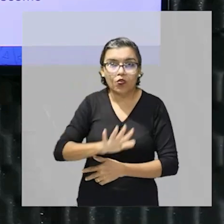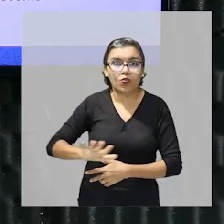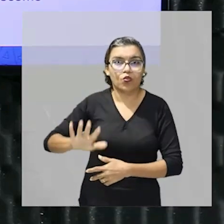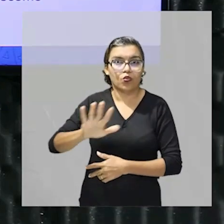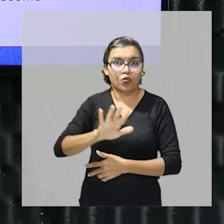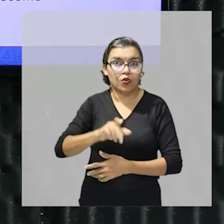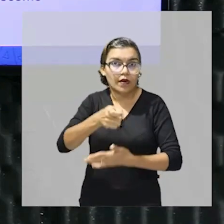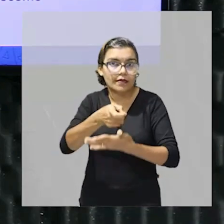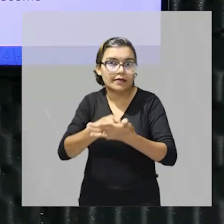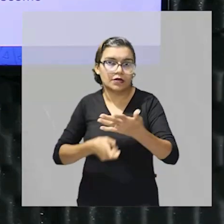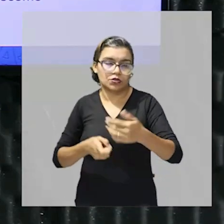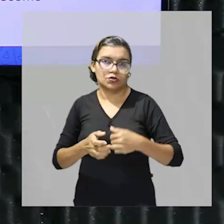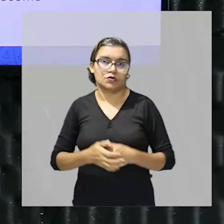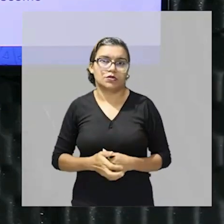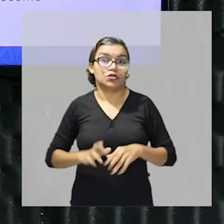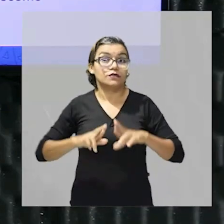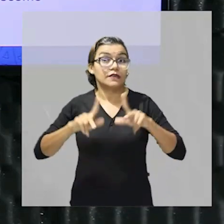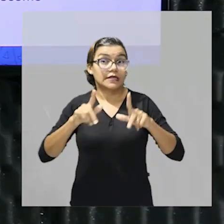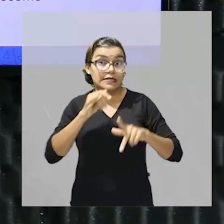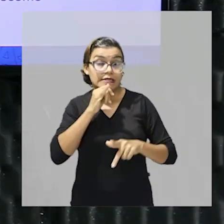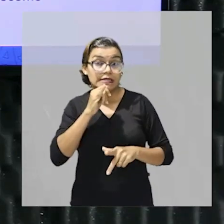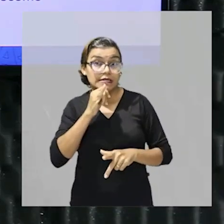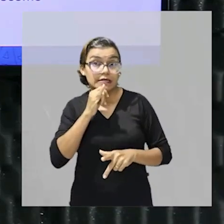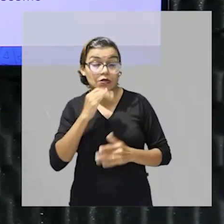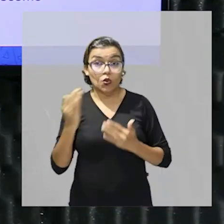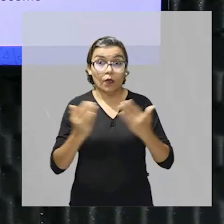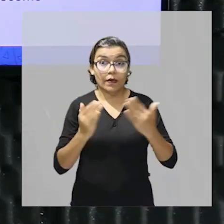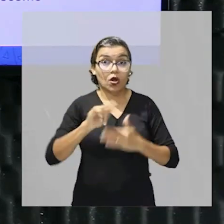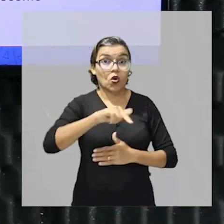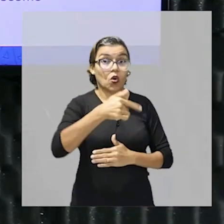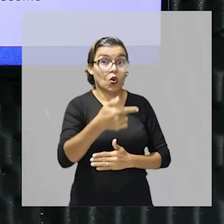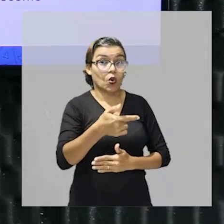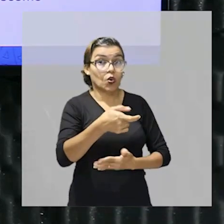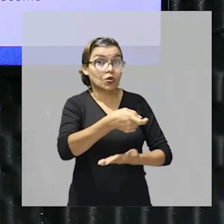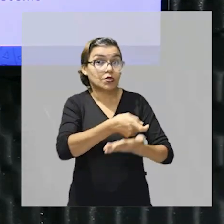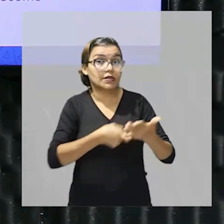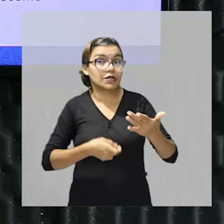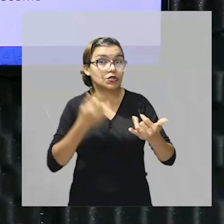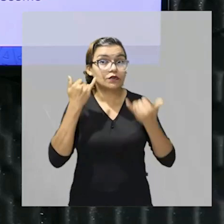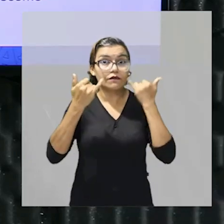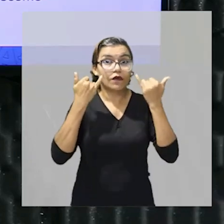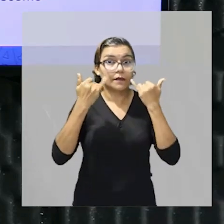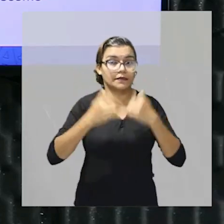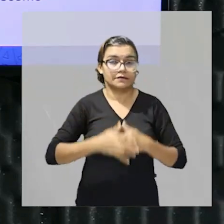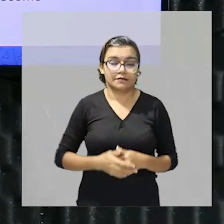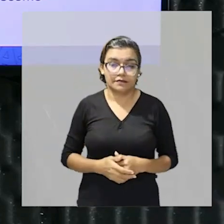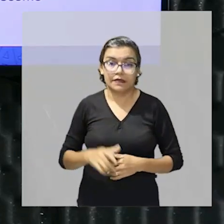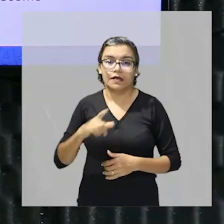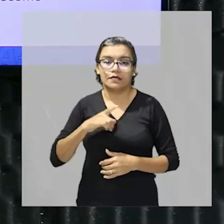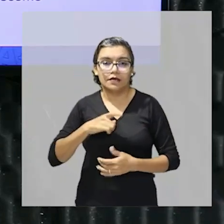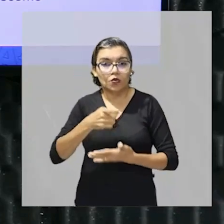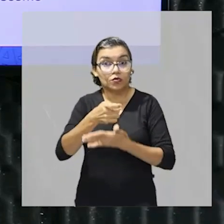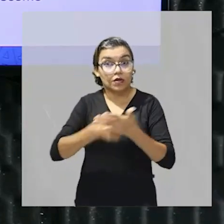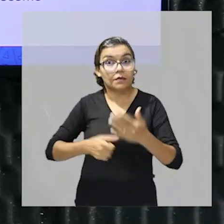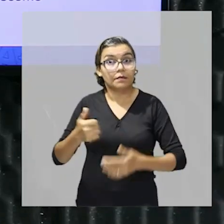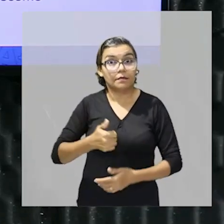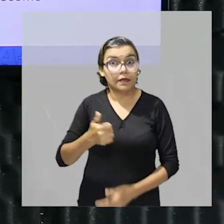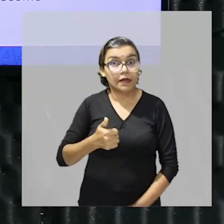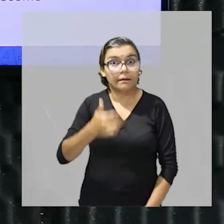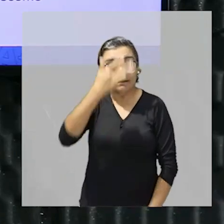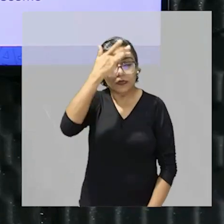texto. Olha a diferença desse texto em comparação com os outros textos informativos. Aqui a gente tem um texto em primeira